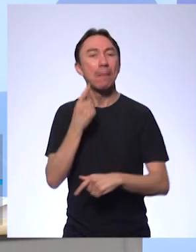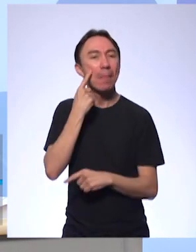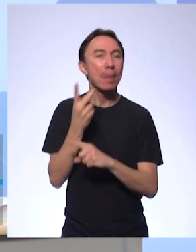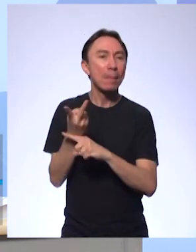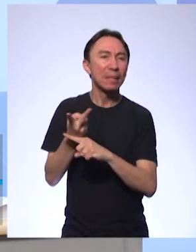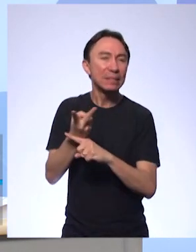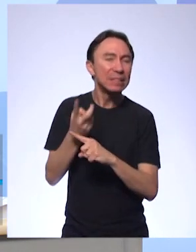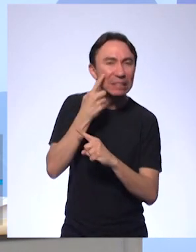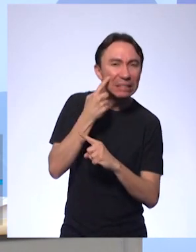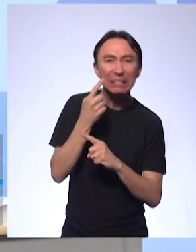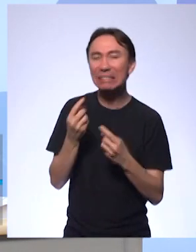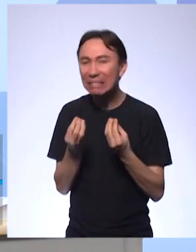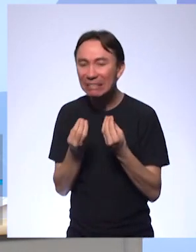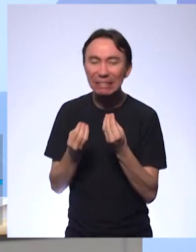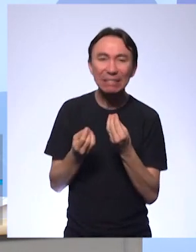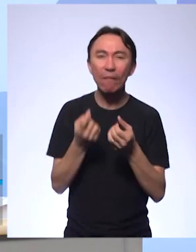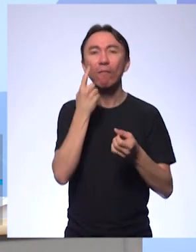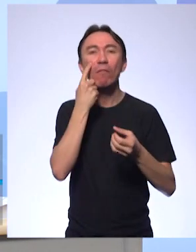Estou tentando voltar aqui.